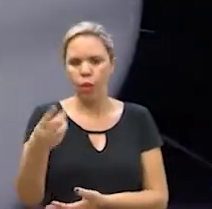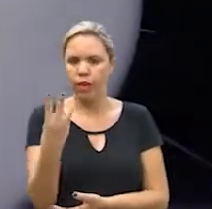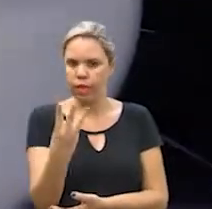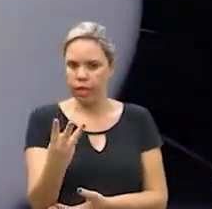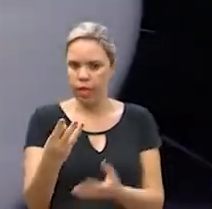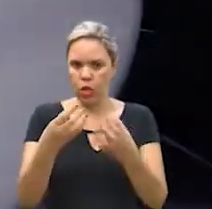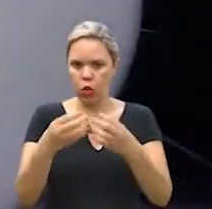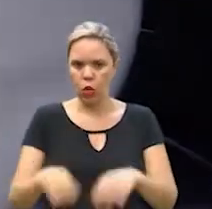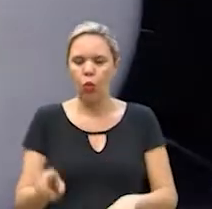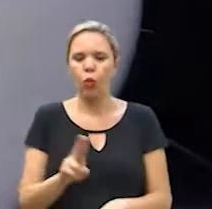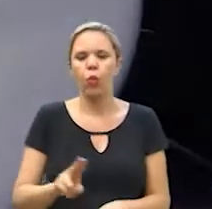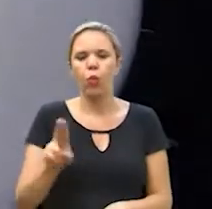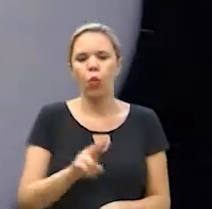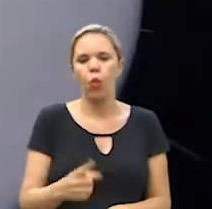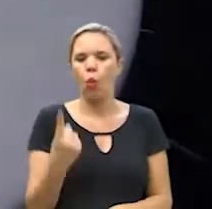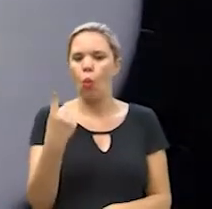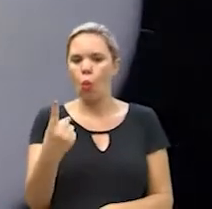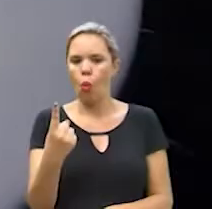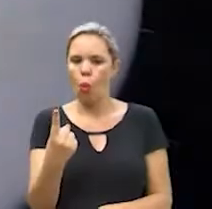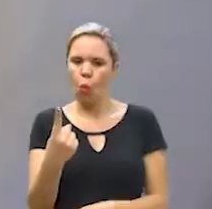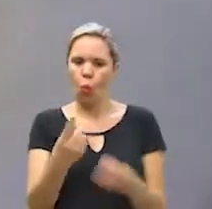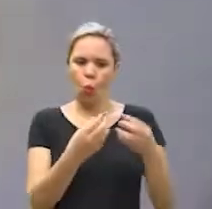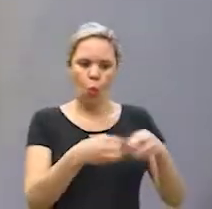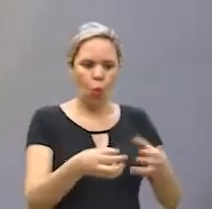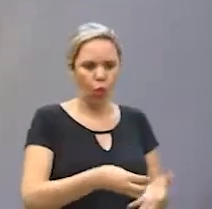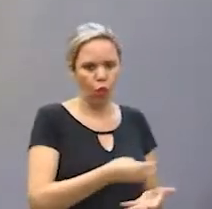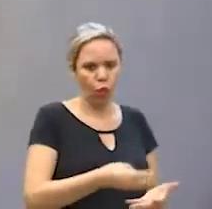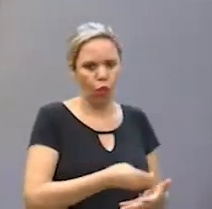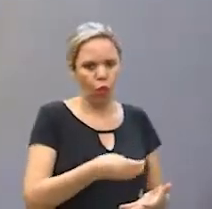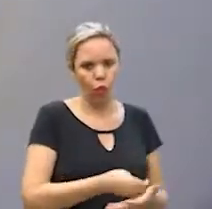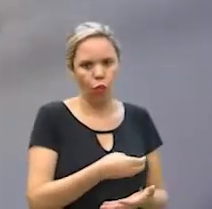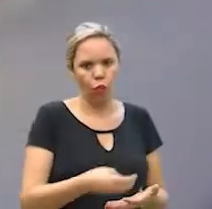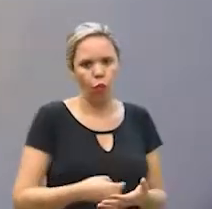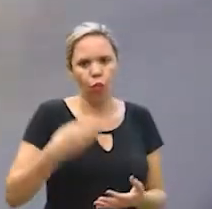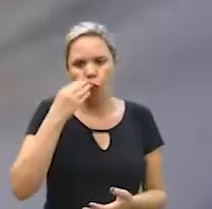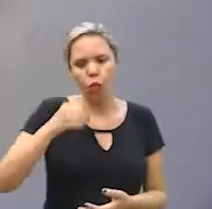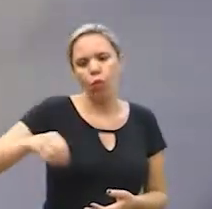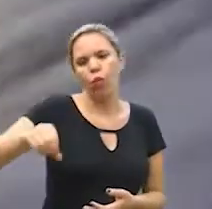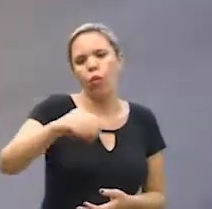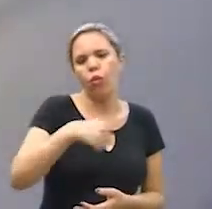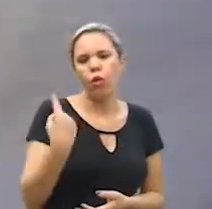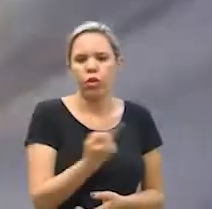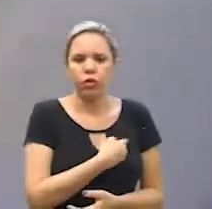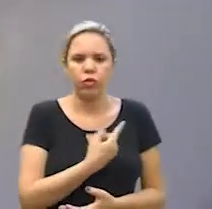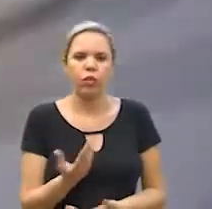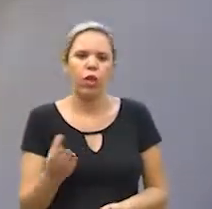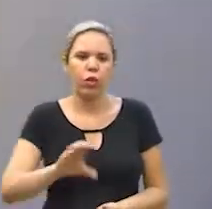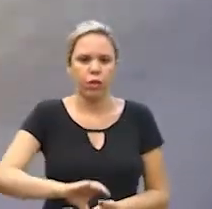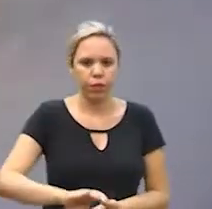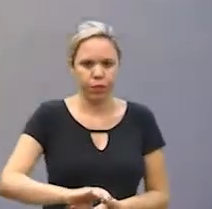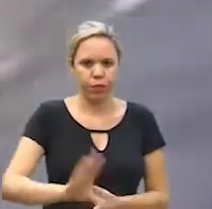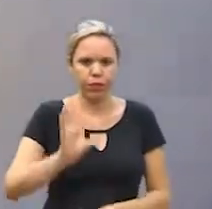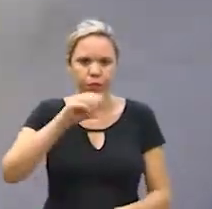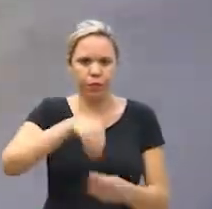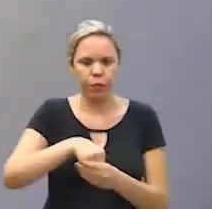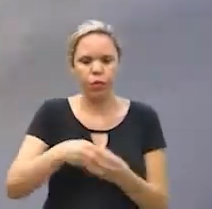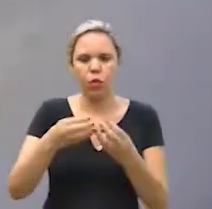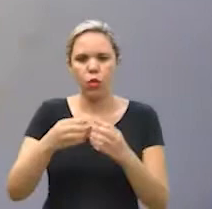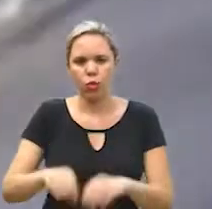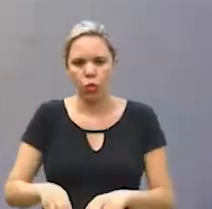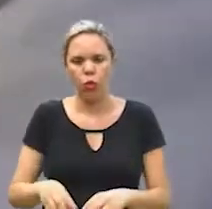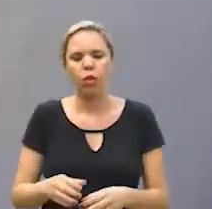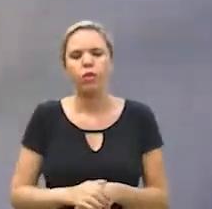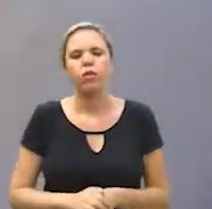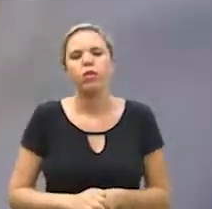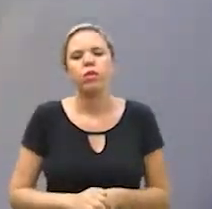3 ovos, eu vou usar 1 ovo batido. Os nossos temperos, a gente vai colocar dentro do ovo